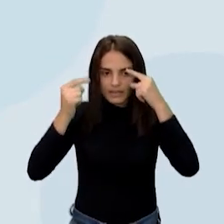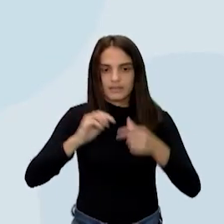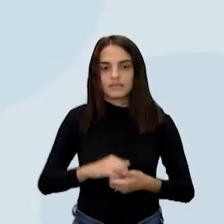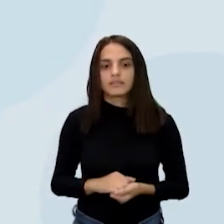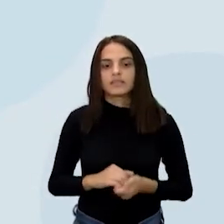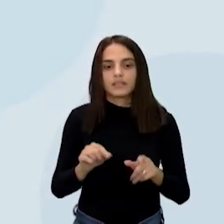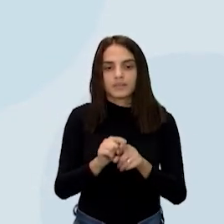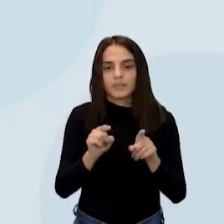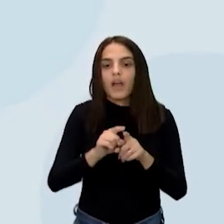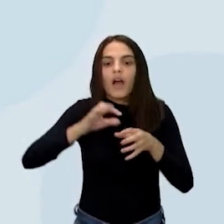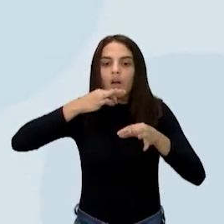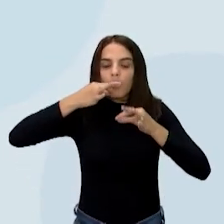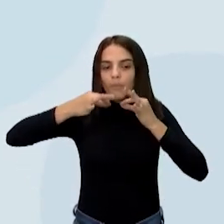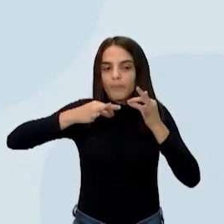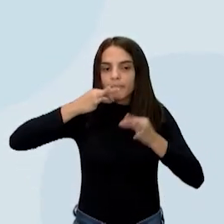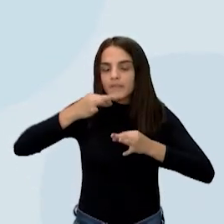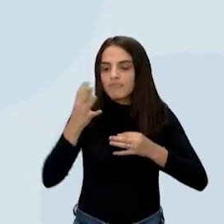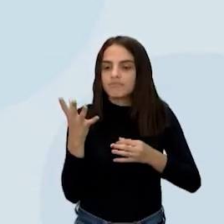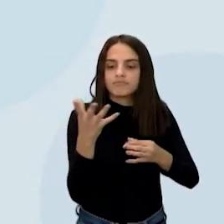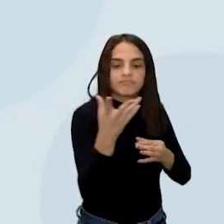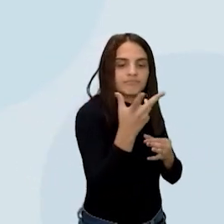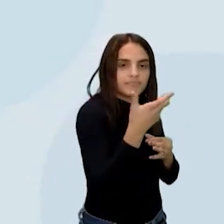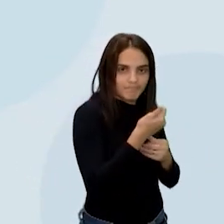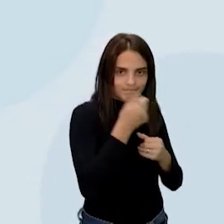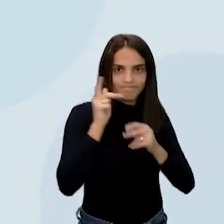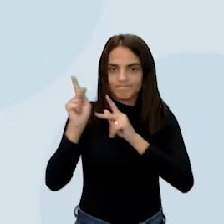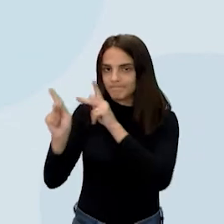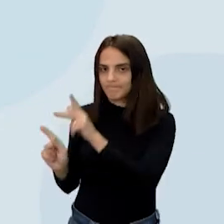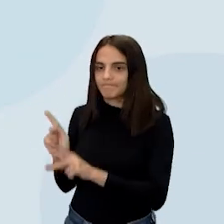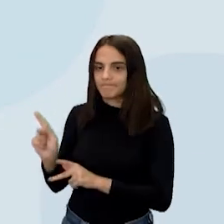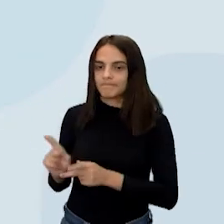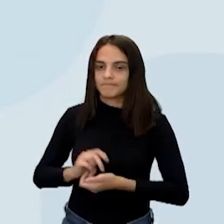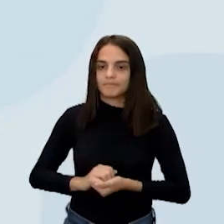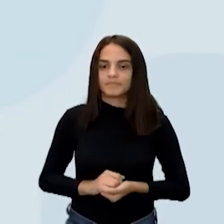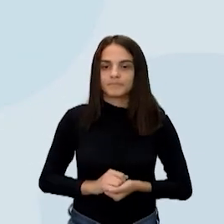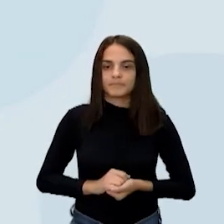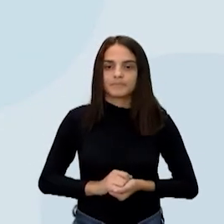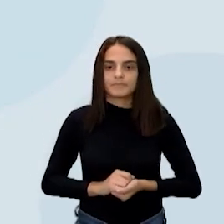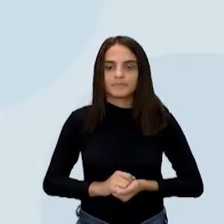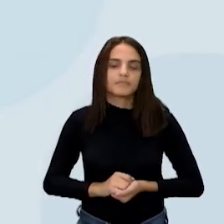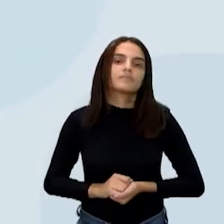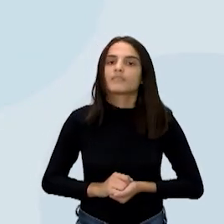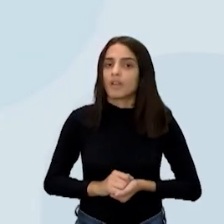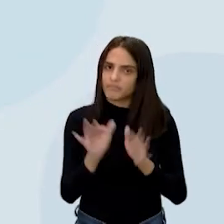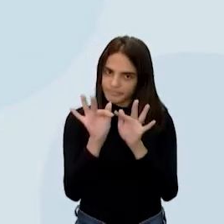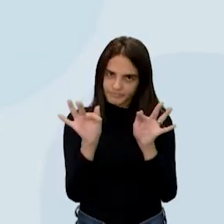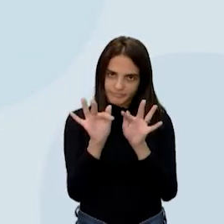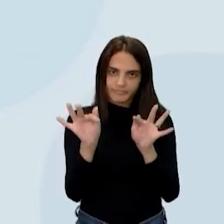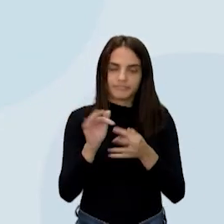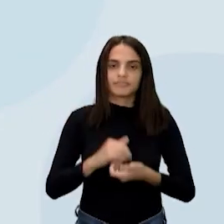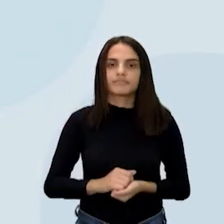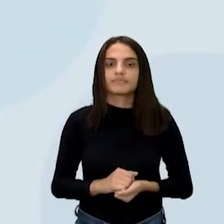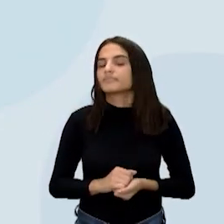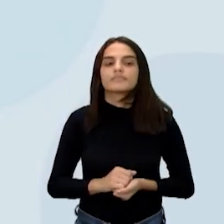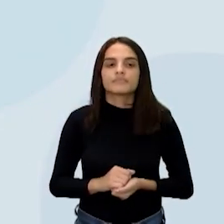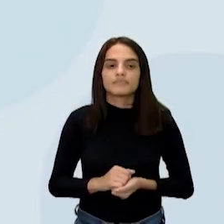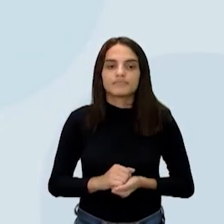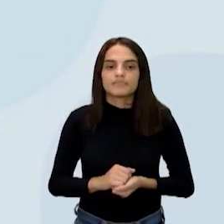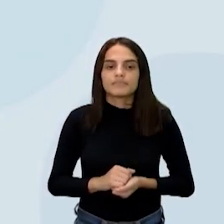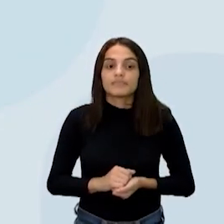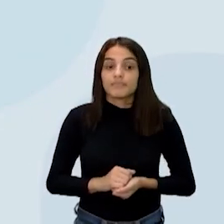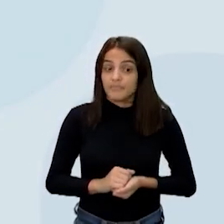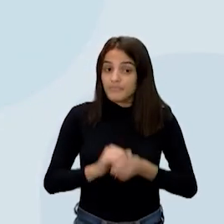isso, emprega argumentos a fim de persuadir o público. Então, vamos simplificar aqui.